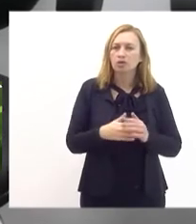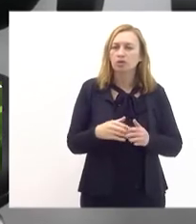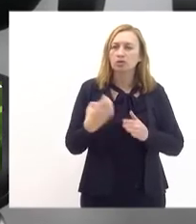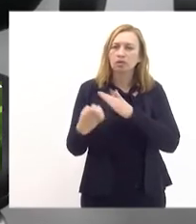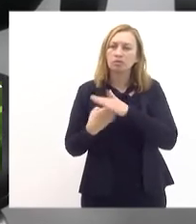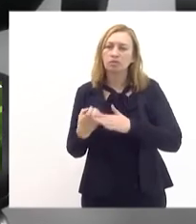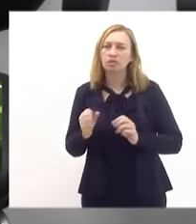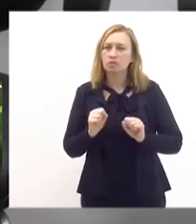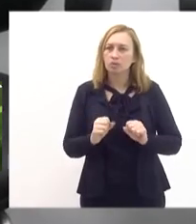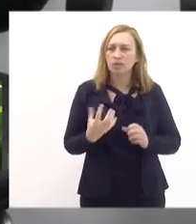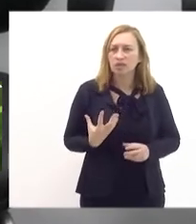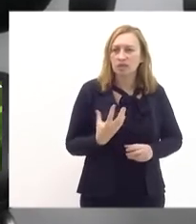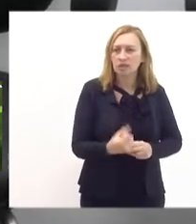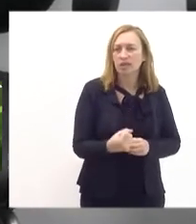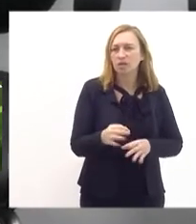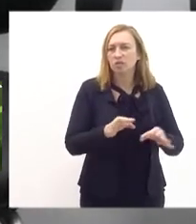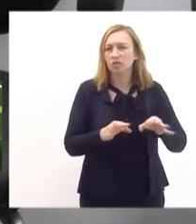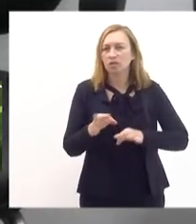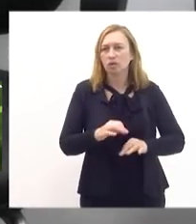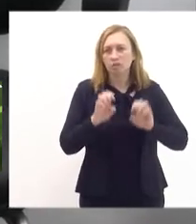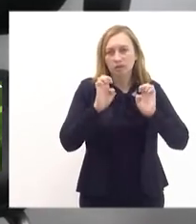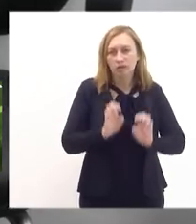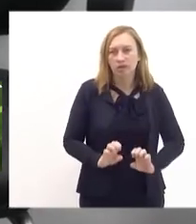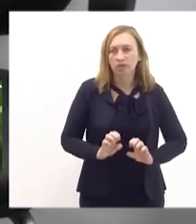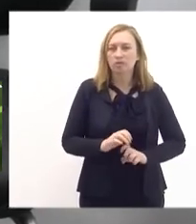programa de integridade.